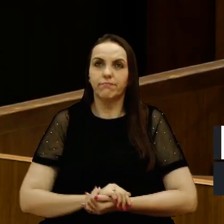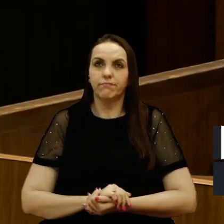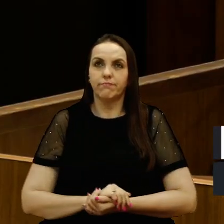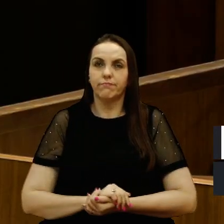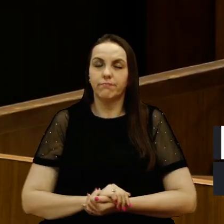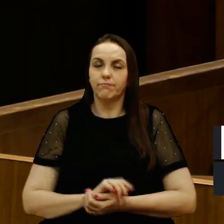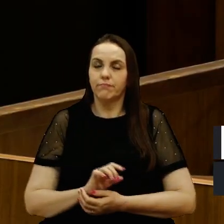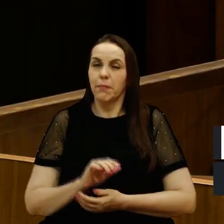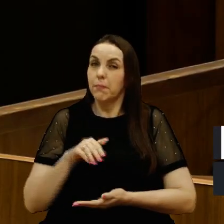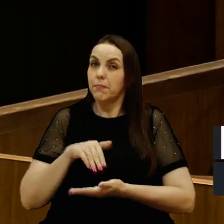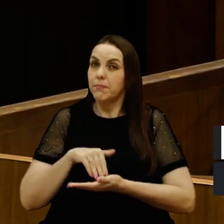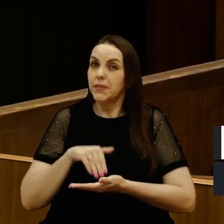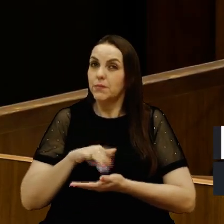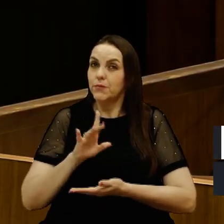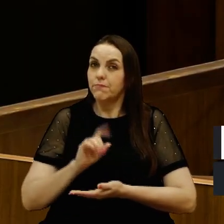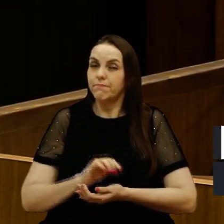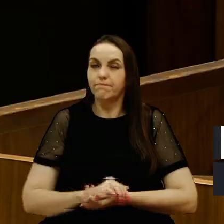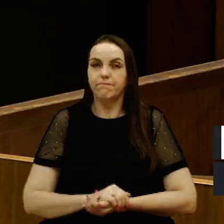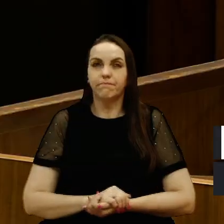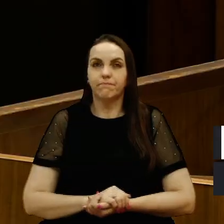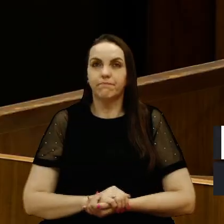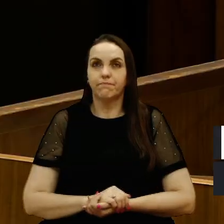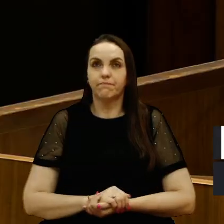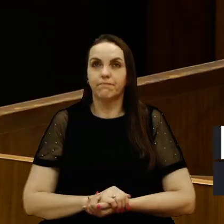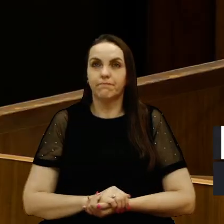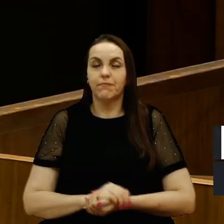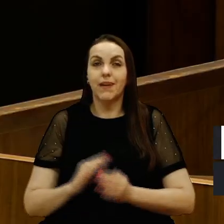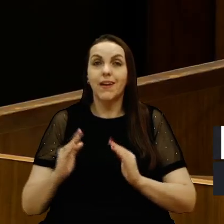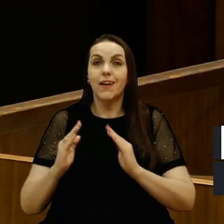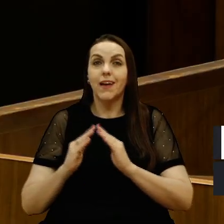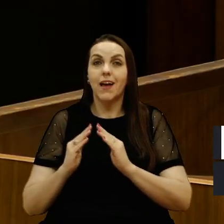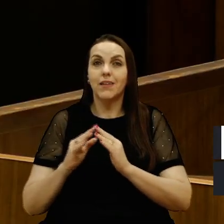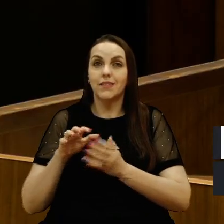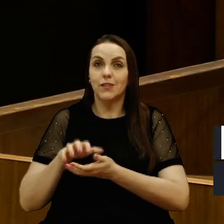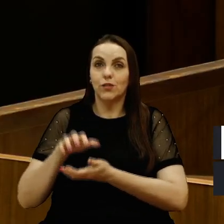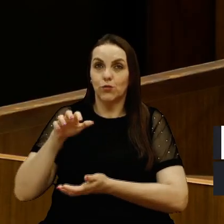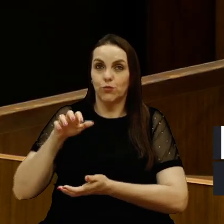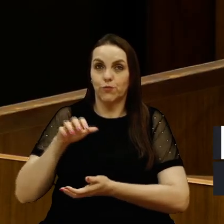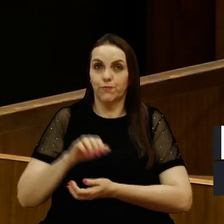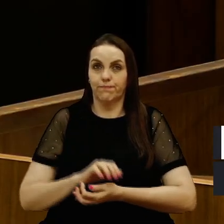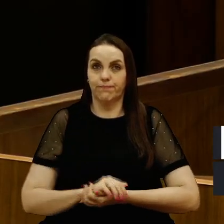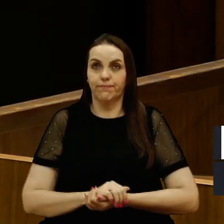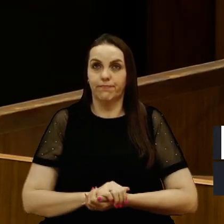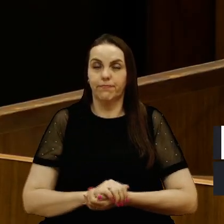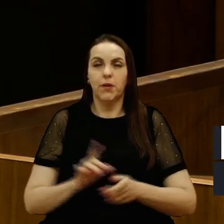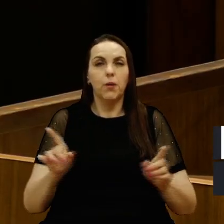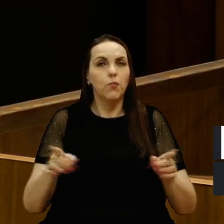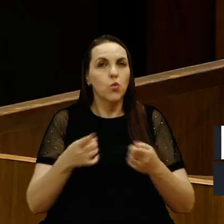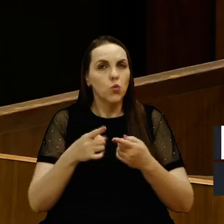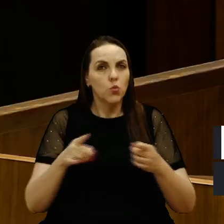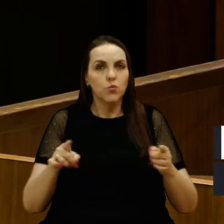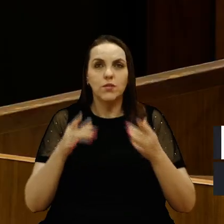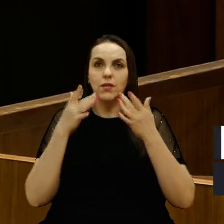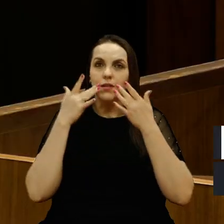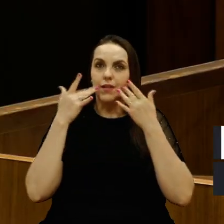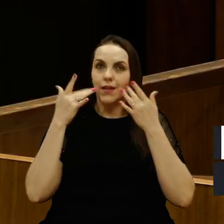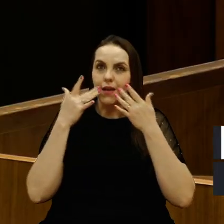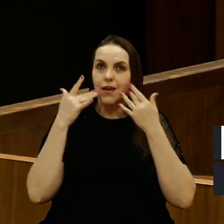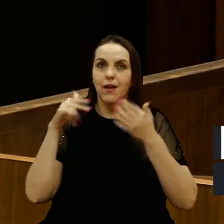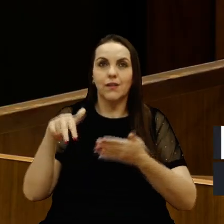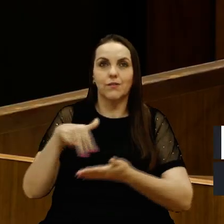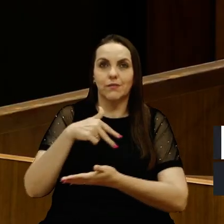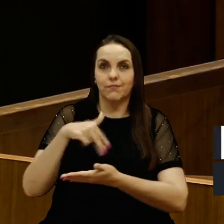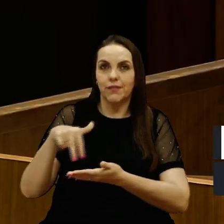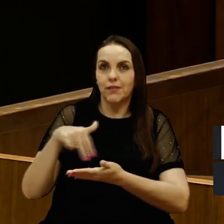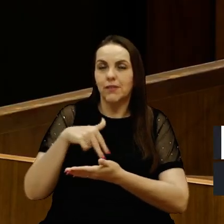pelo menos, para as casas de idosos. Música, teatro, dança. Uma parte, vereador, por